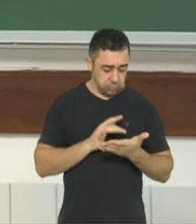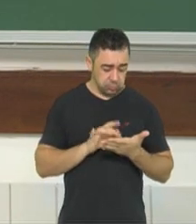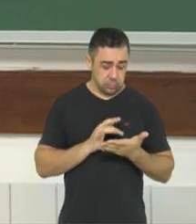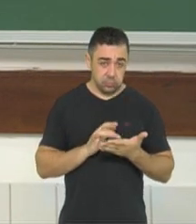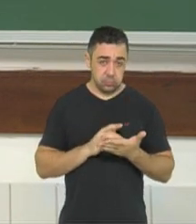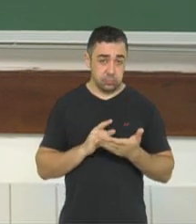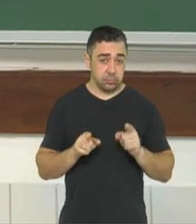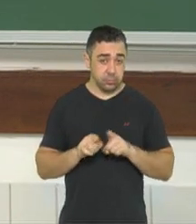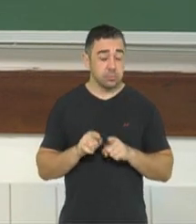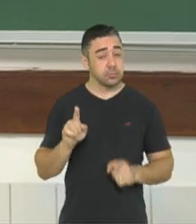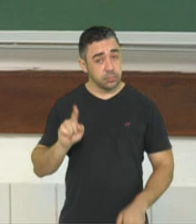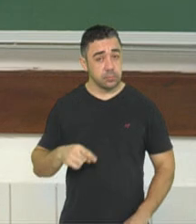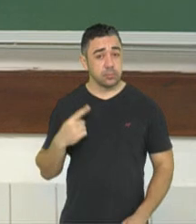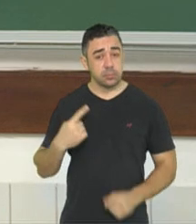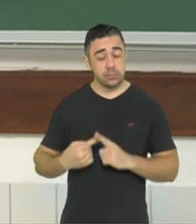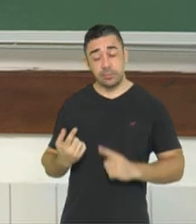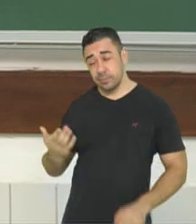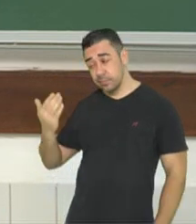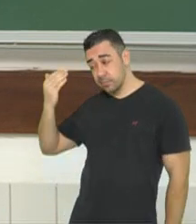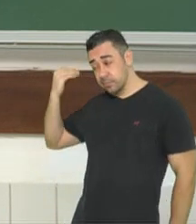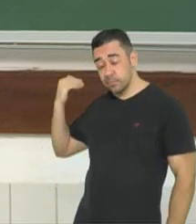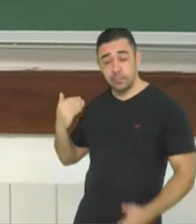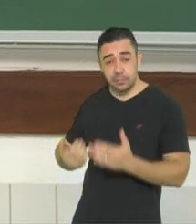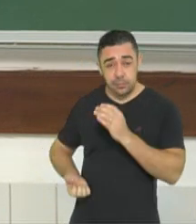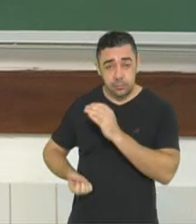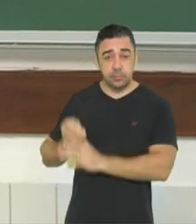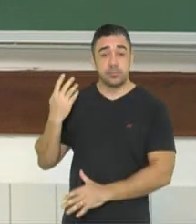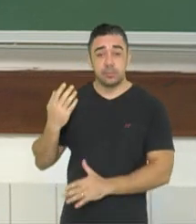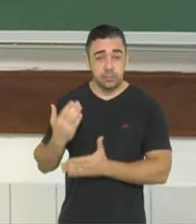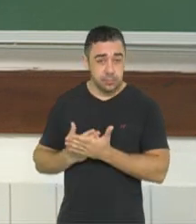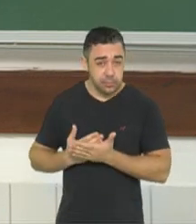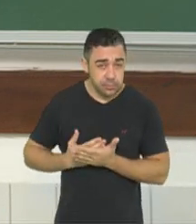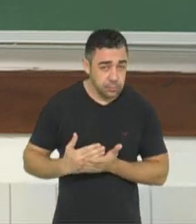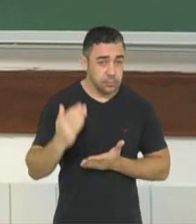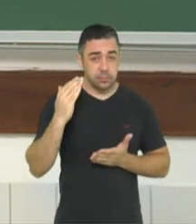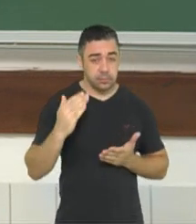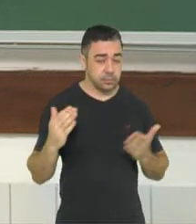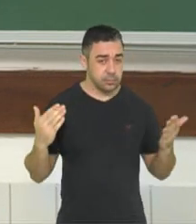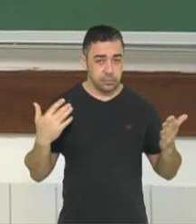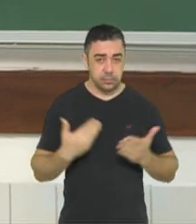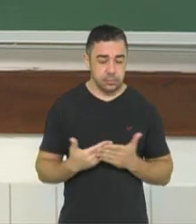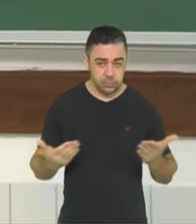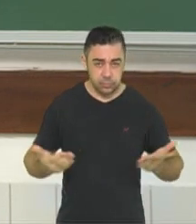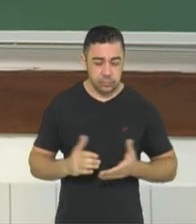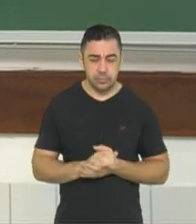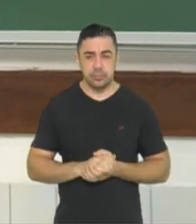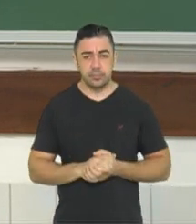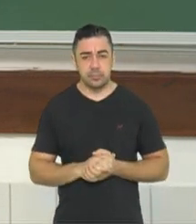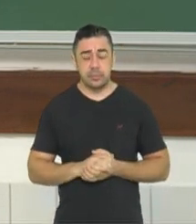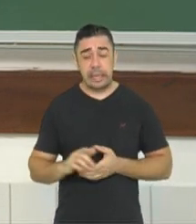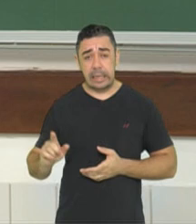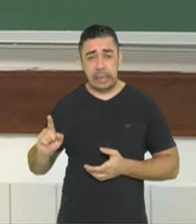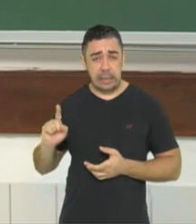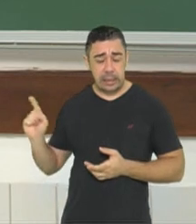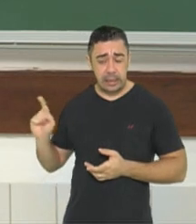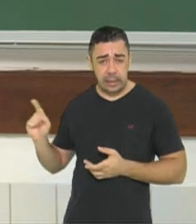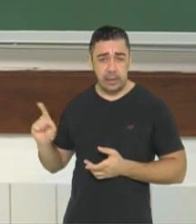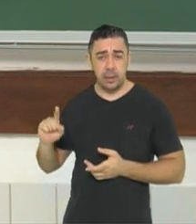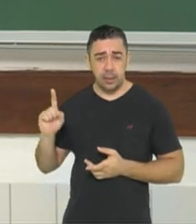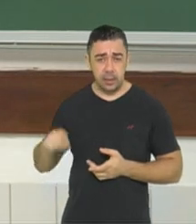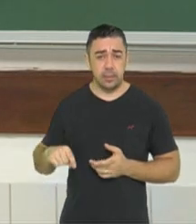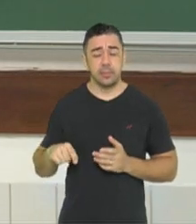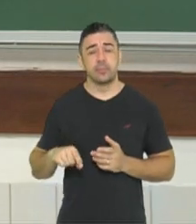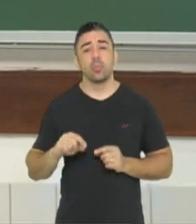é graças a esse início aí, graças a esses primeiros aparelhos que a gente viu. Esse daqui, no caso, ele